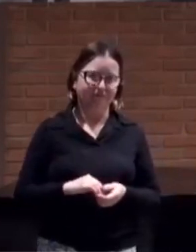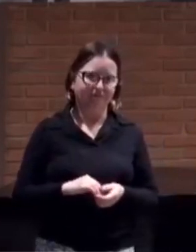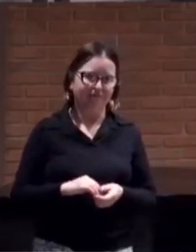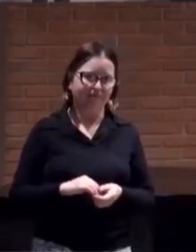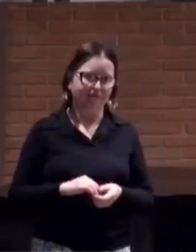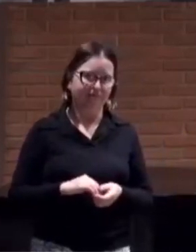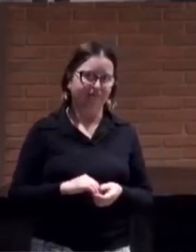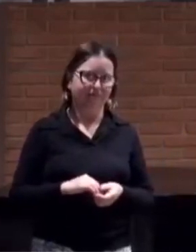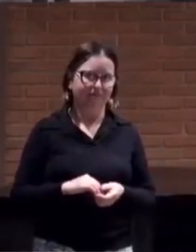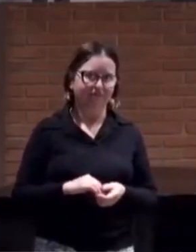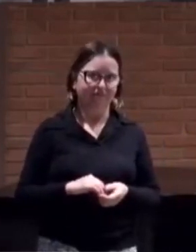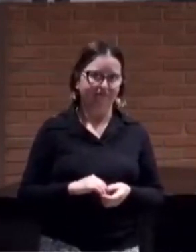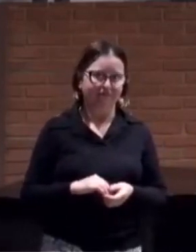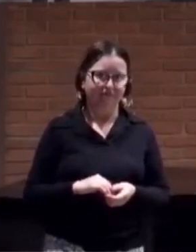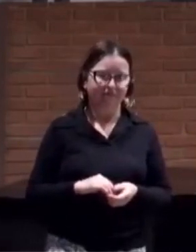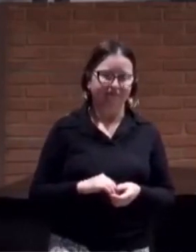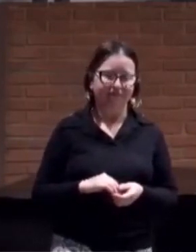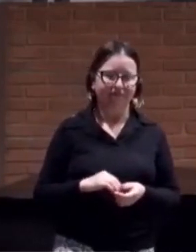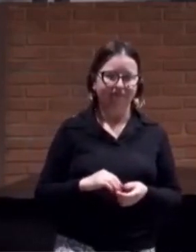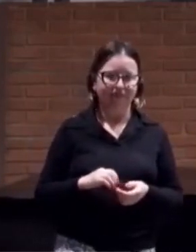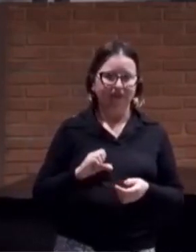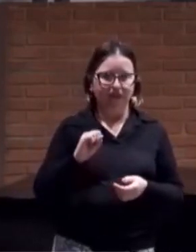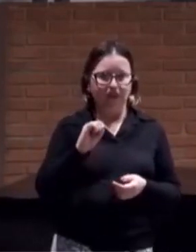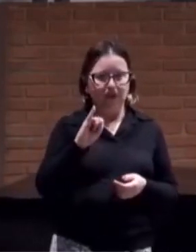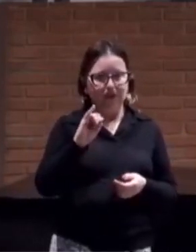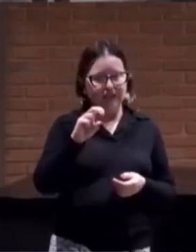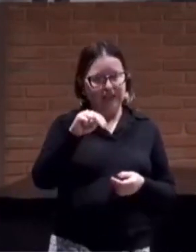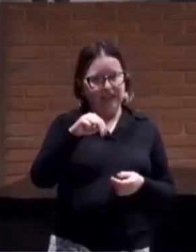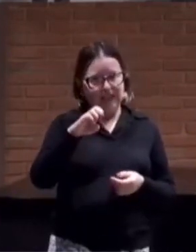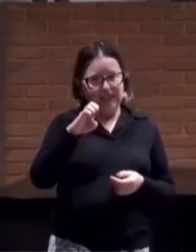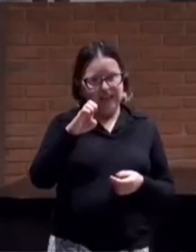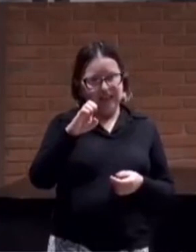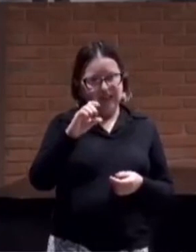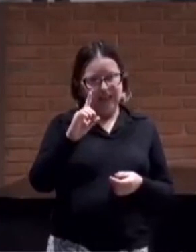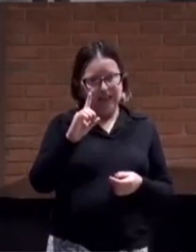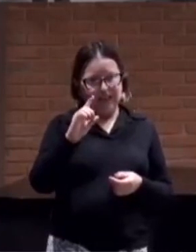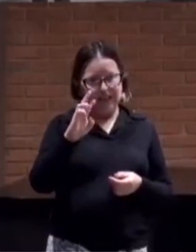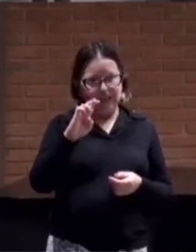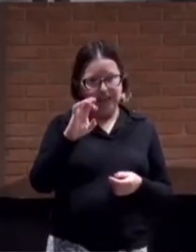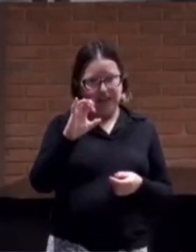Foi o sinédrio. Foi a cúpula